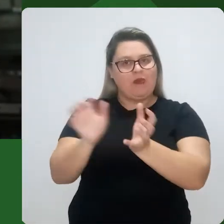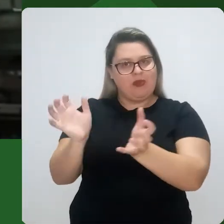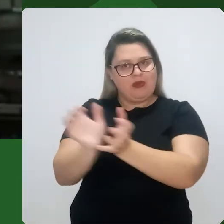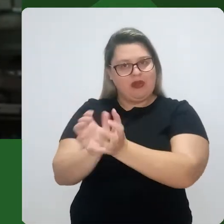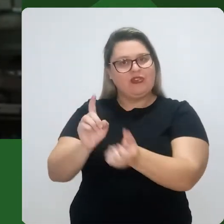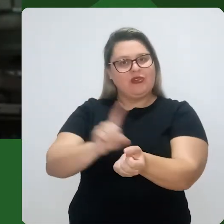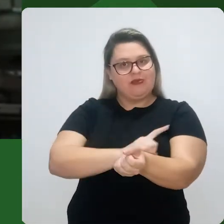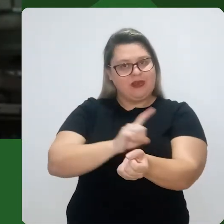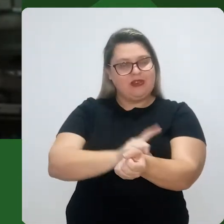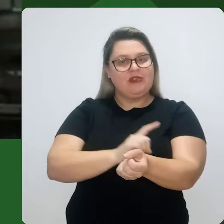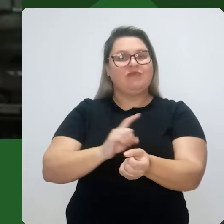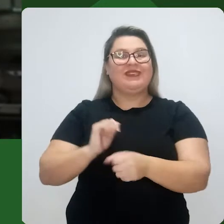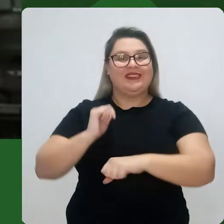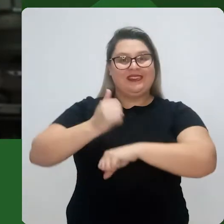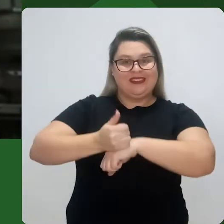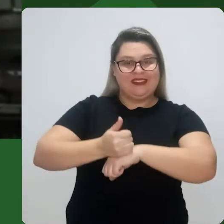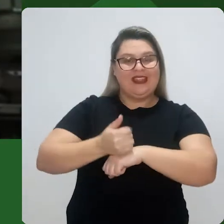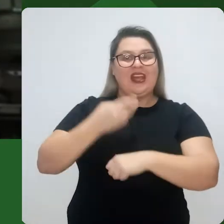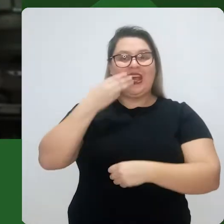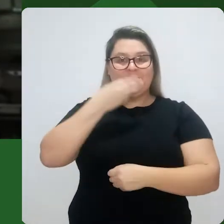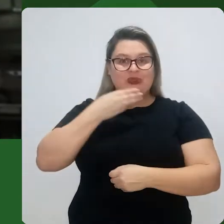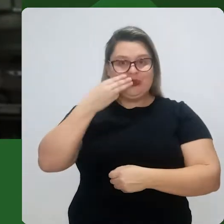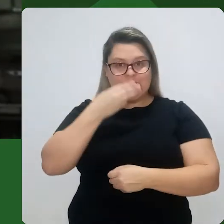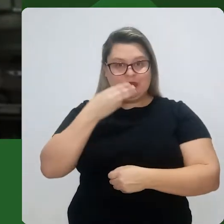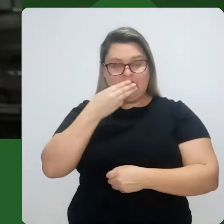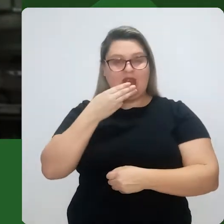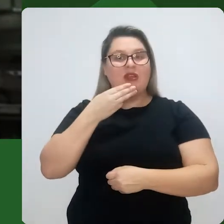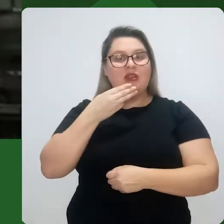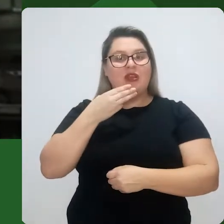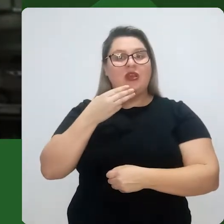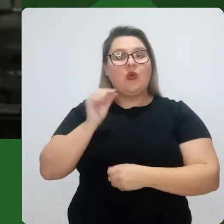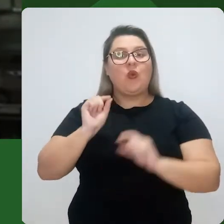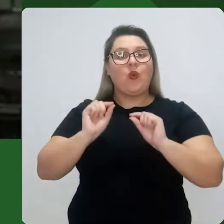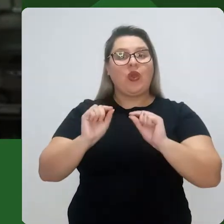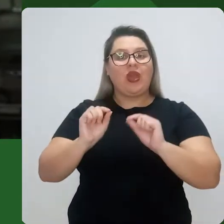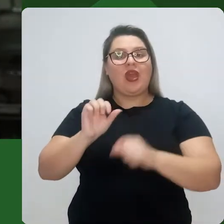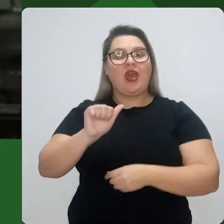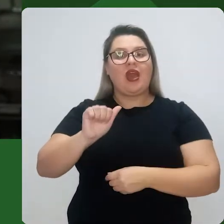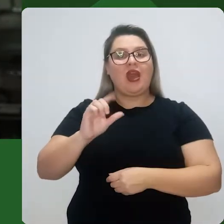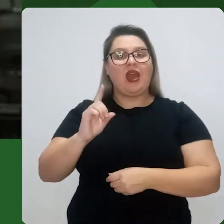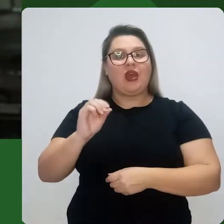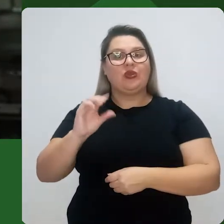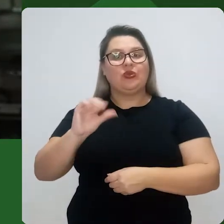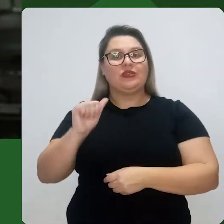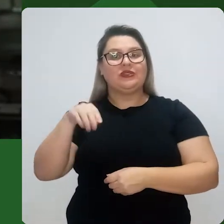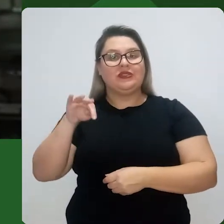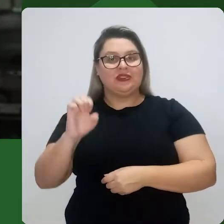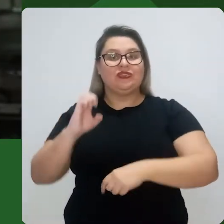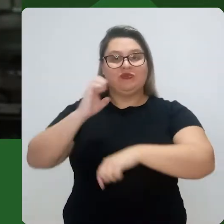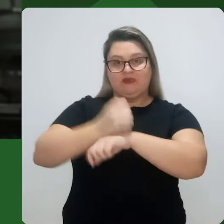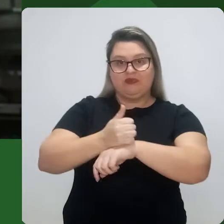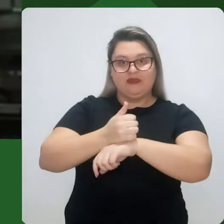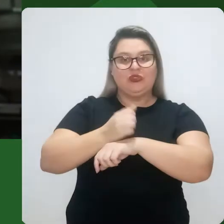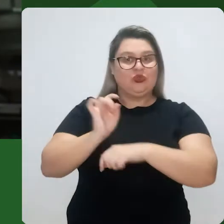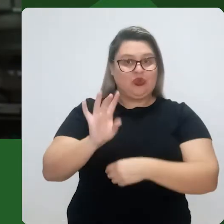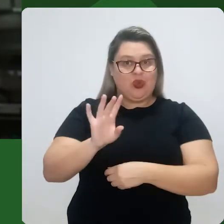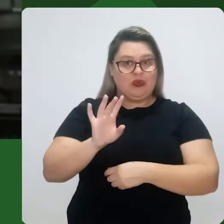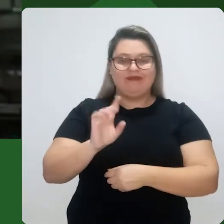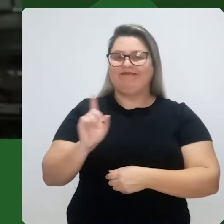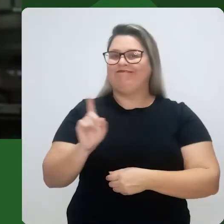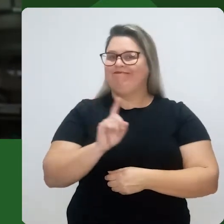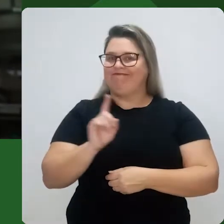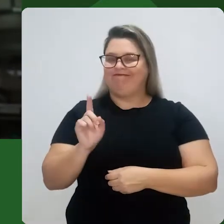basta substituir o açúcar por adoçante, certo? Errado. Não é o suficiente fazer essa